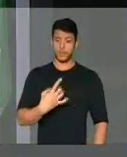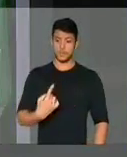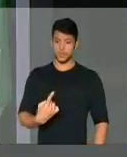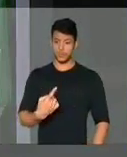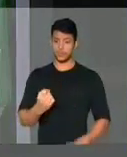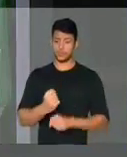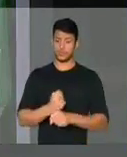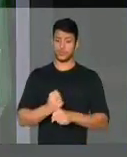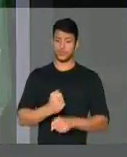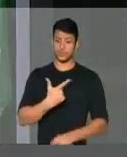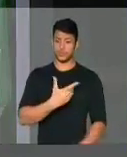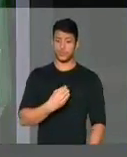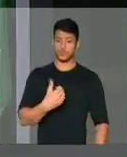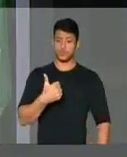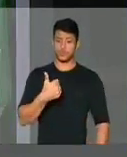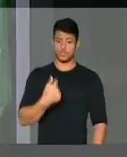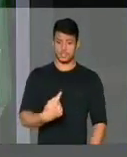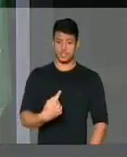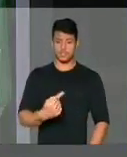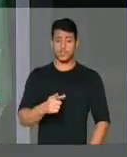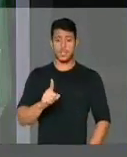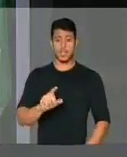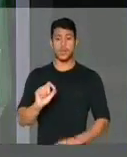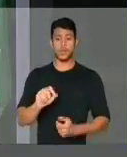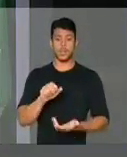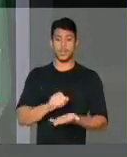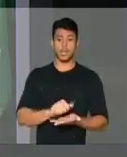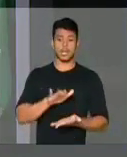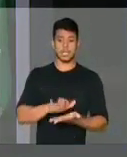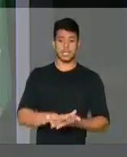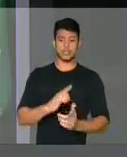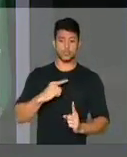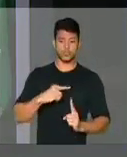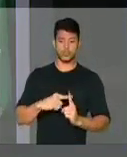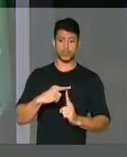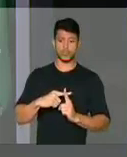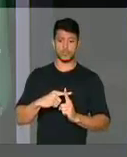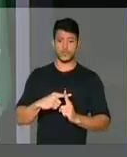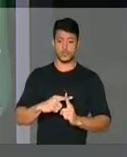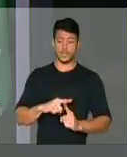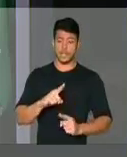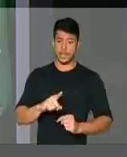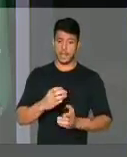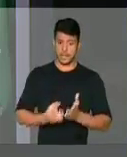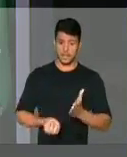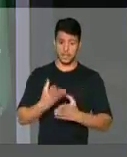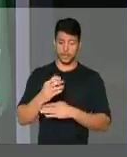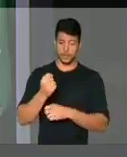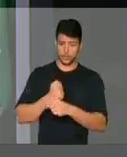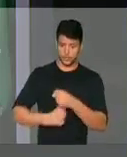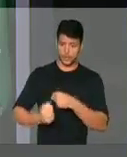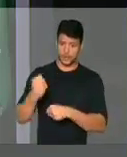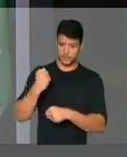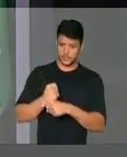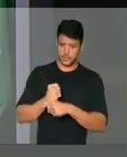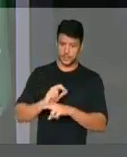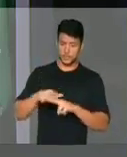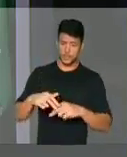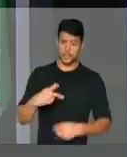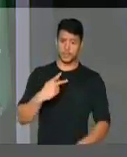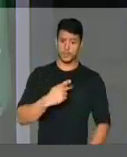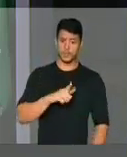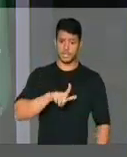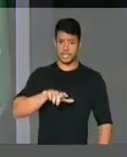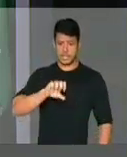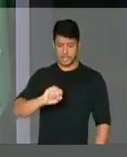441-2017, cadastro positivo, que se originou no ano passado pelo PLS 212 lá no